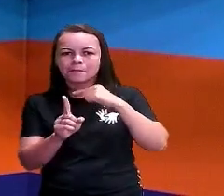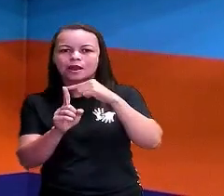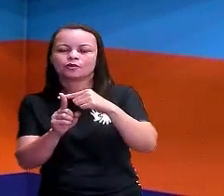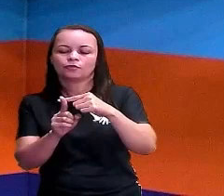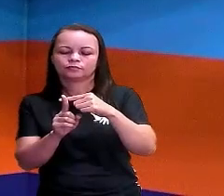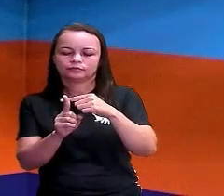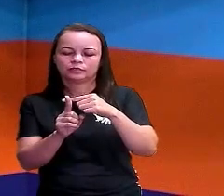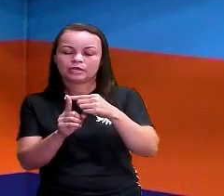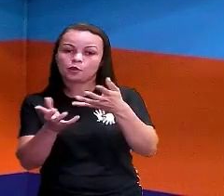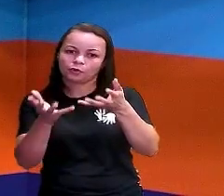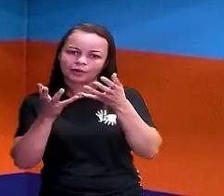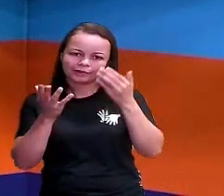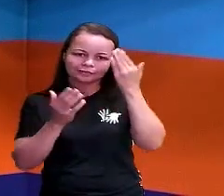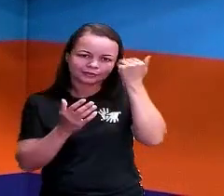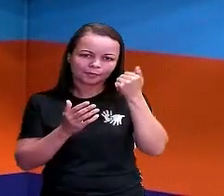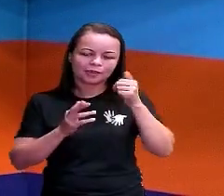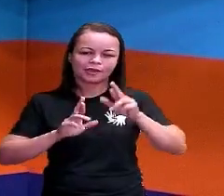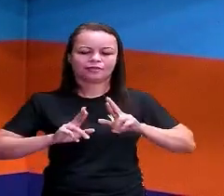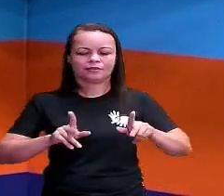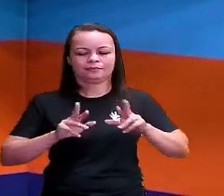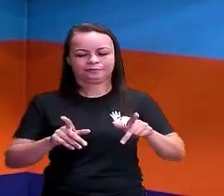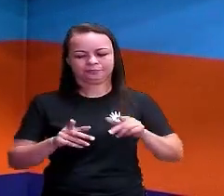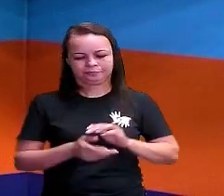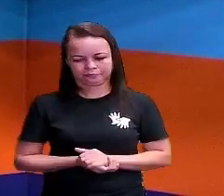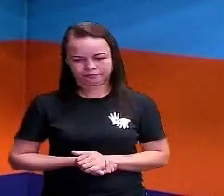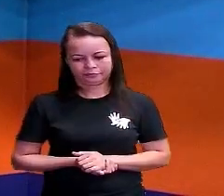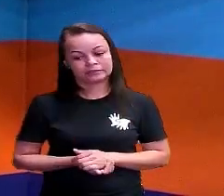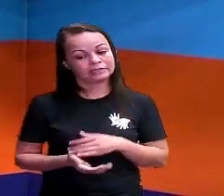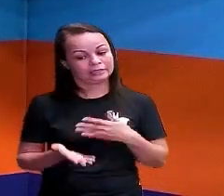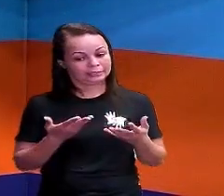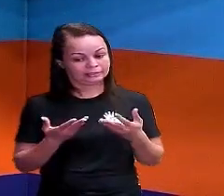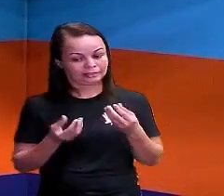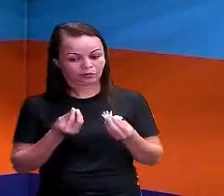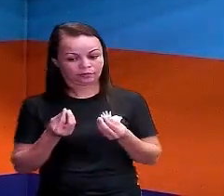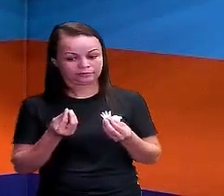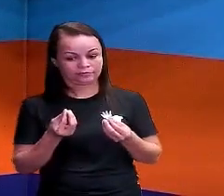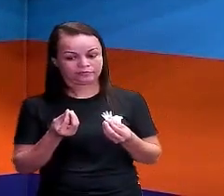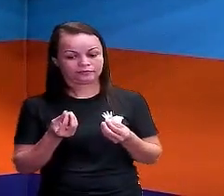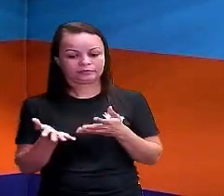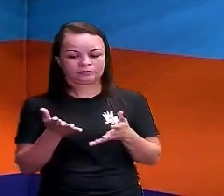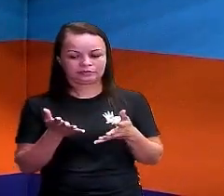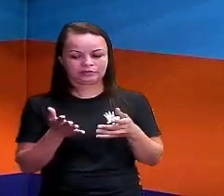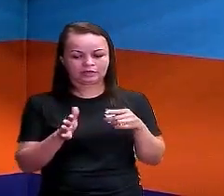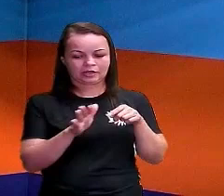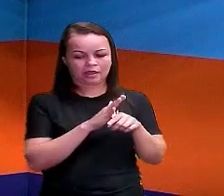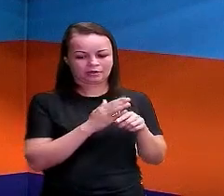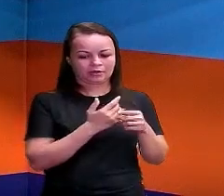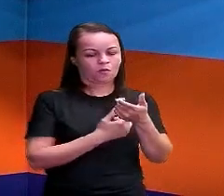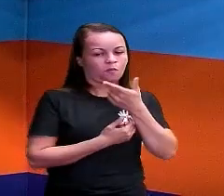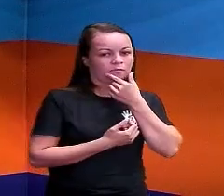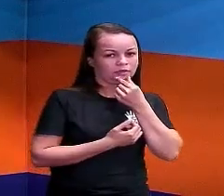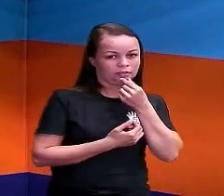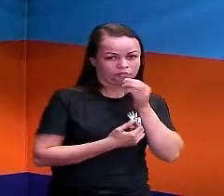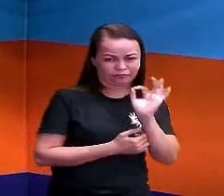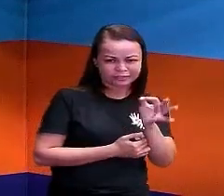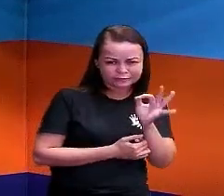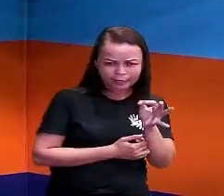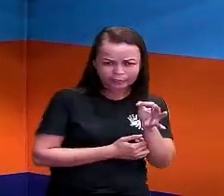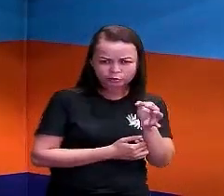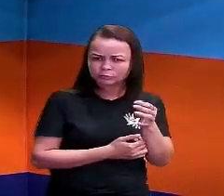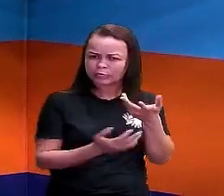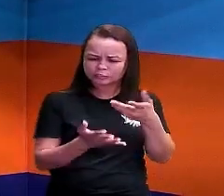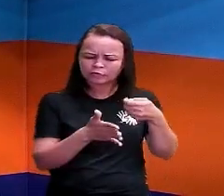a diferença, eu já sei que Miguel estava certo, né? Não tem a pergunta aqui, ó. Miguel estava certo? Ele estava